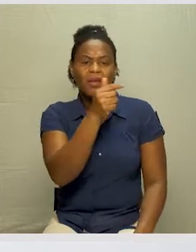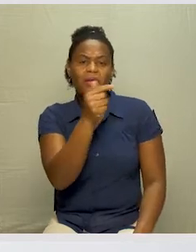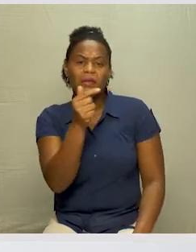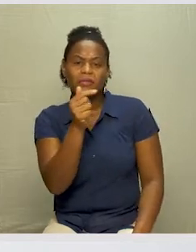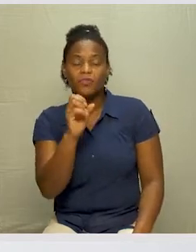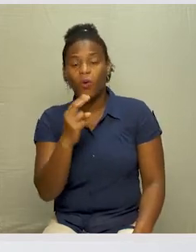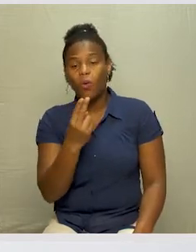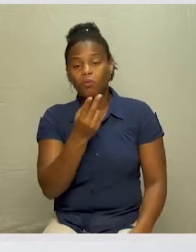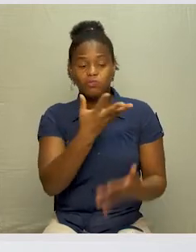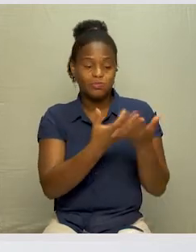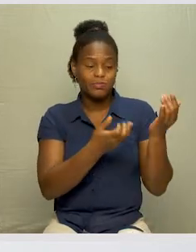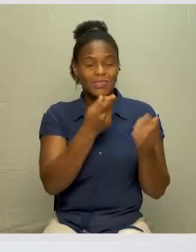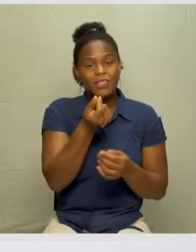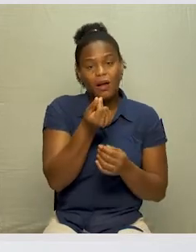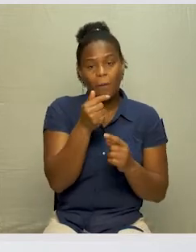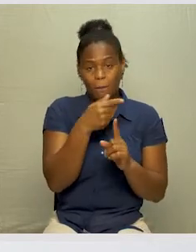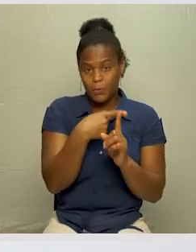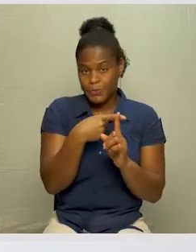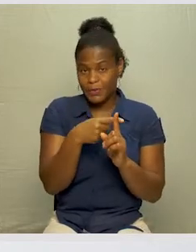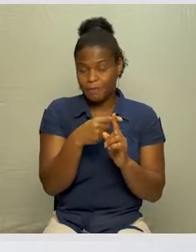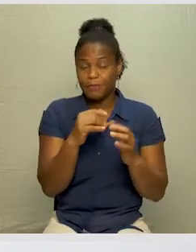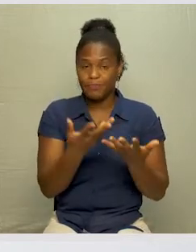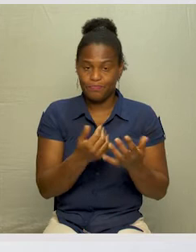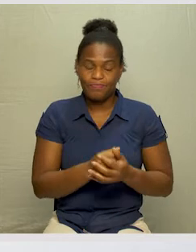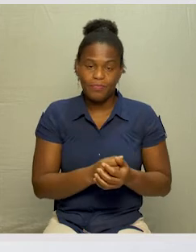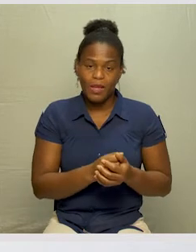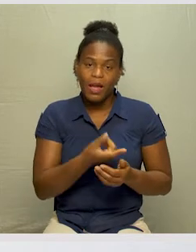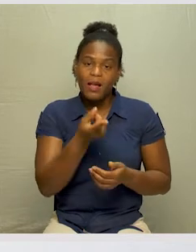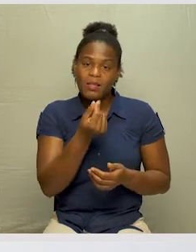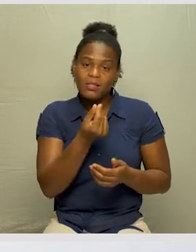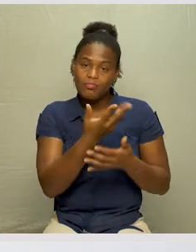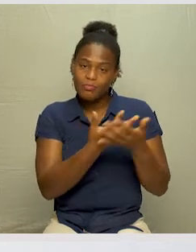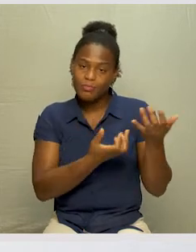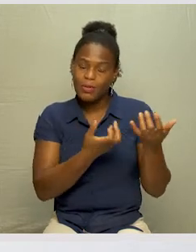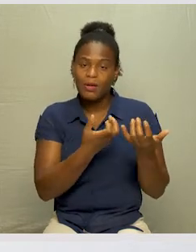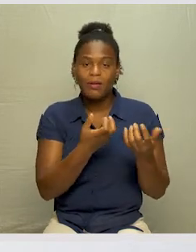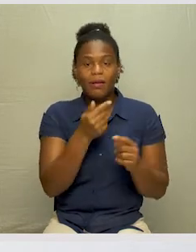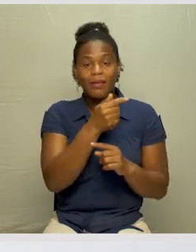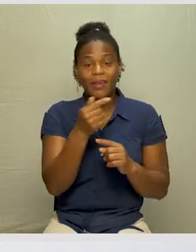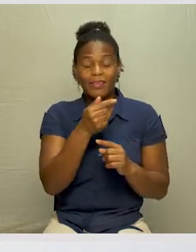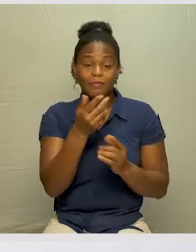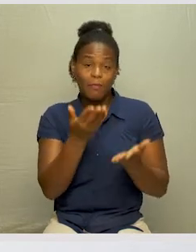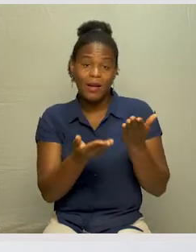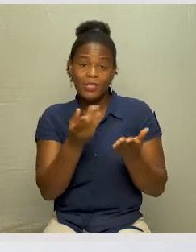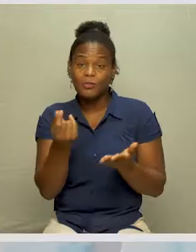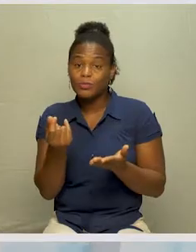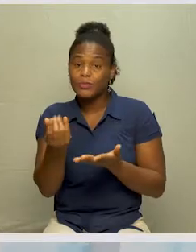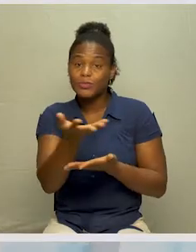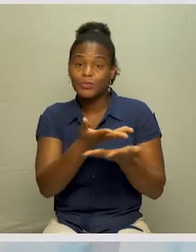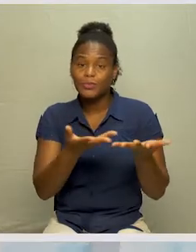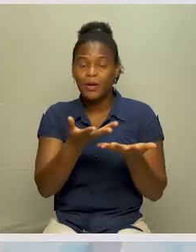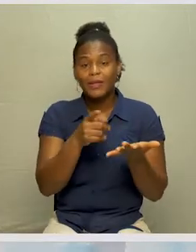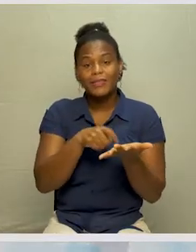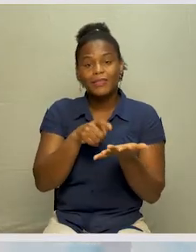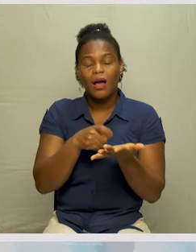E saldo negativo da balança financeira significa capacidade líquida de financiamento. Aí